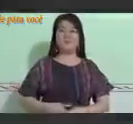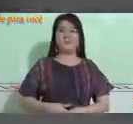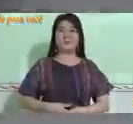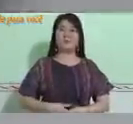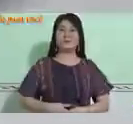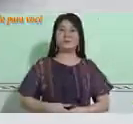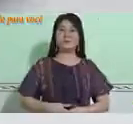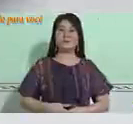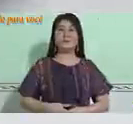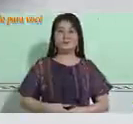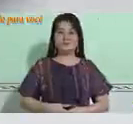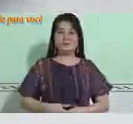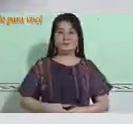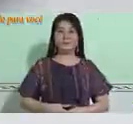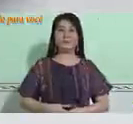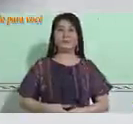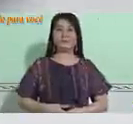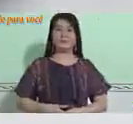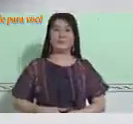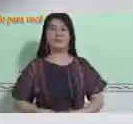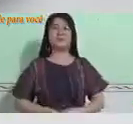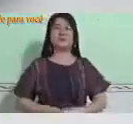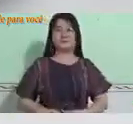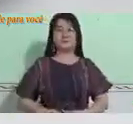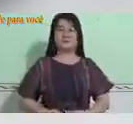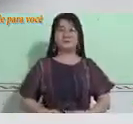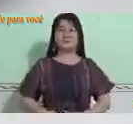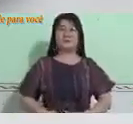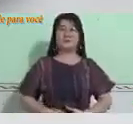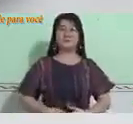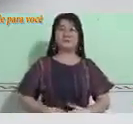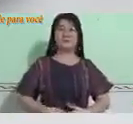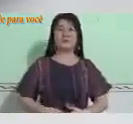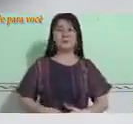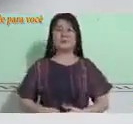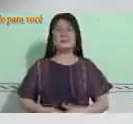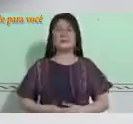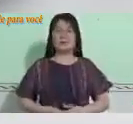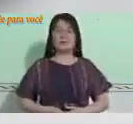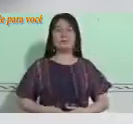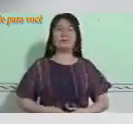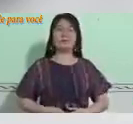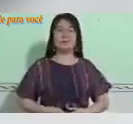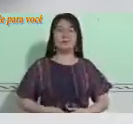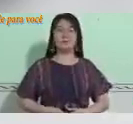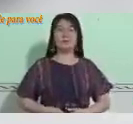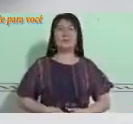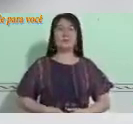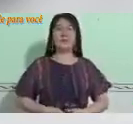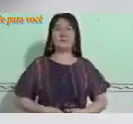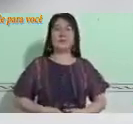acento grave, respiração dos gatos, então informar ao pediatra para que possa ser feito o diagnóstico e o